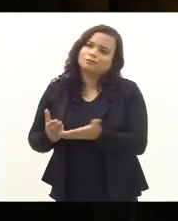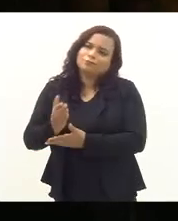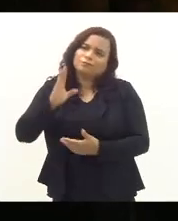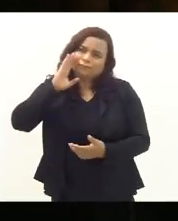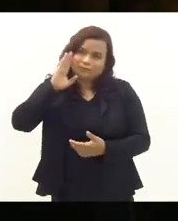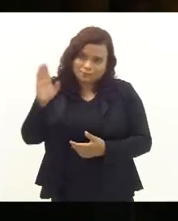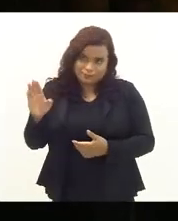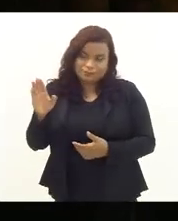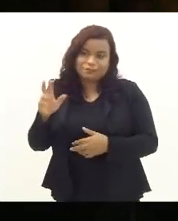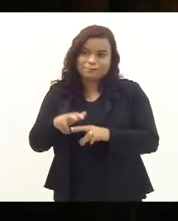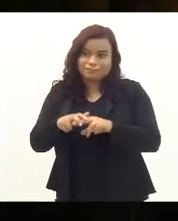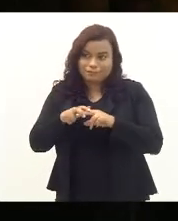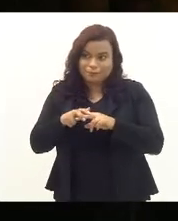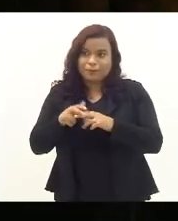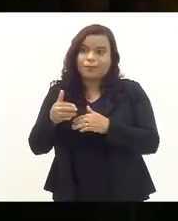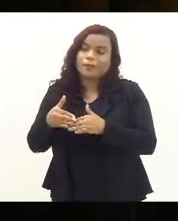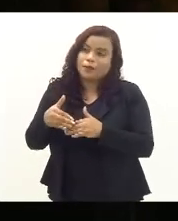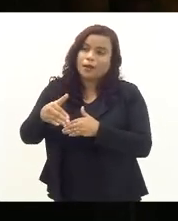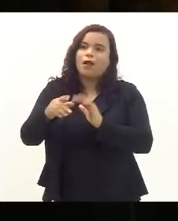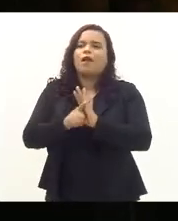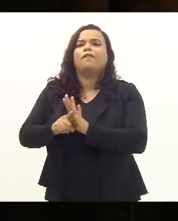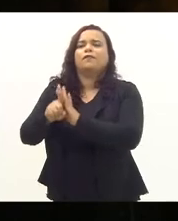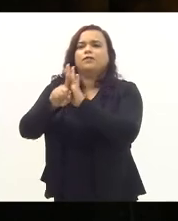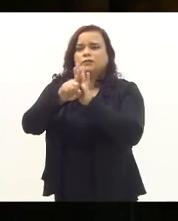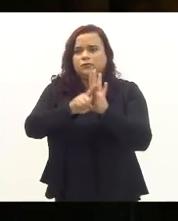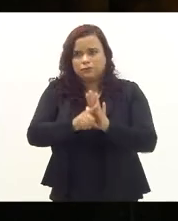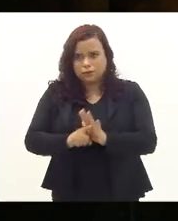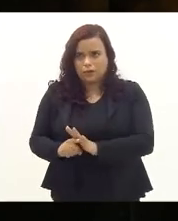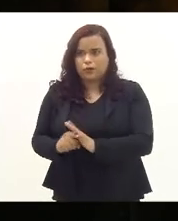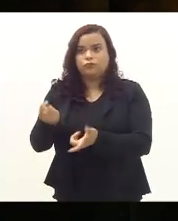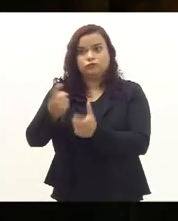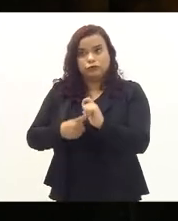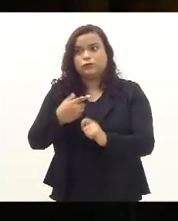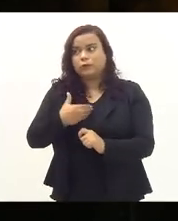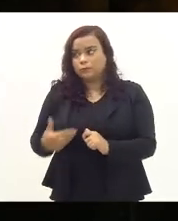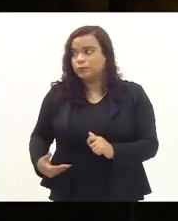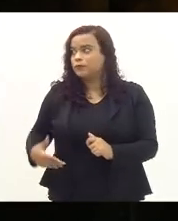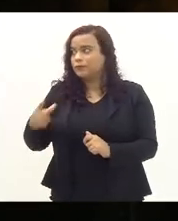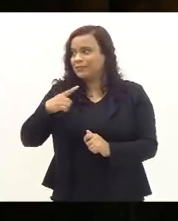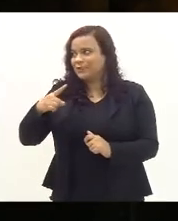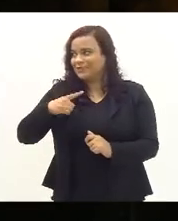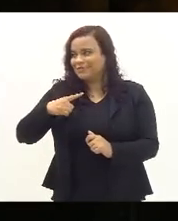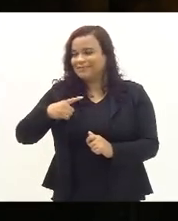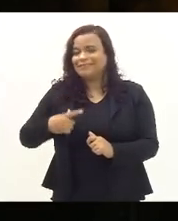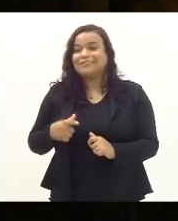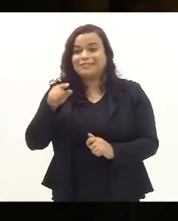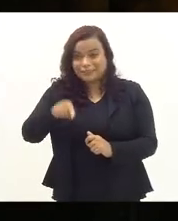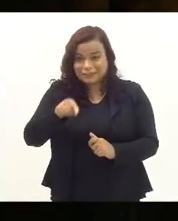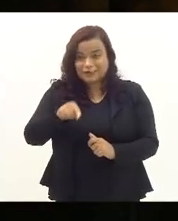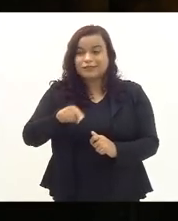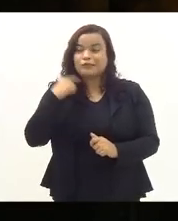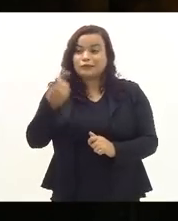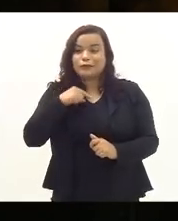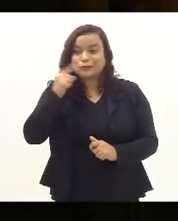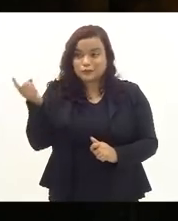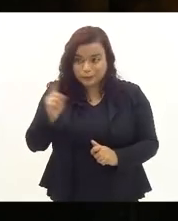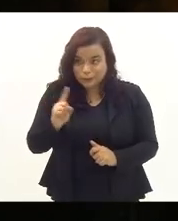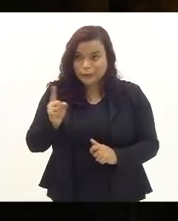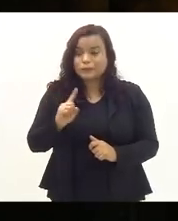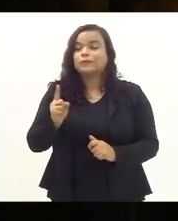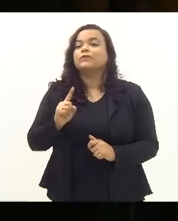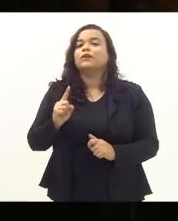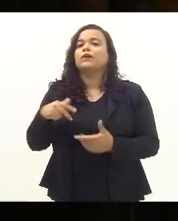em especial a partir de uma revisão da dívida pública e isso infelizmente a gente não conseguiu